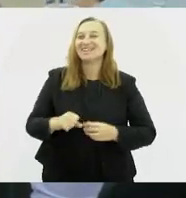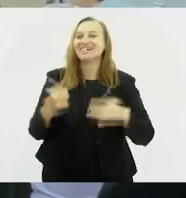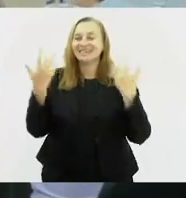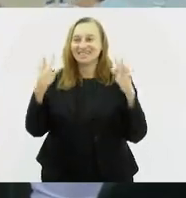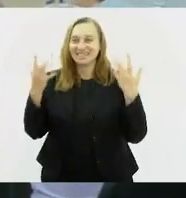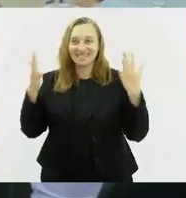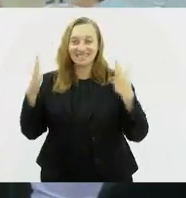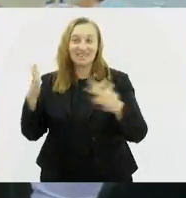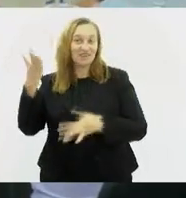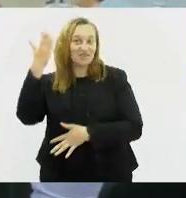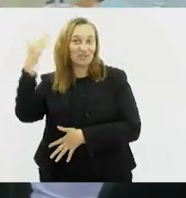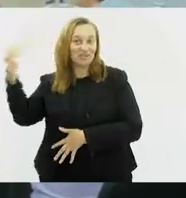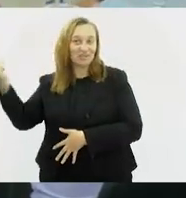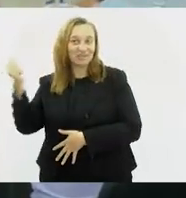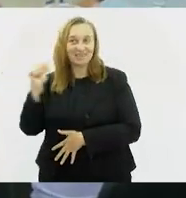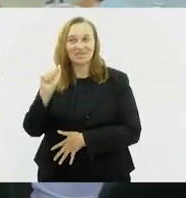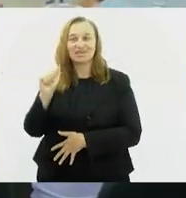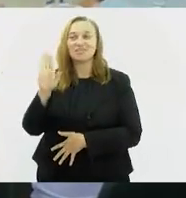Famosa Branca,